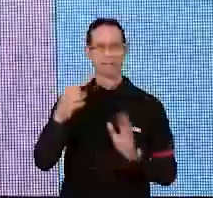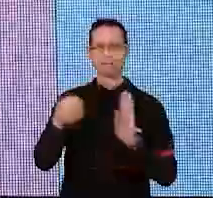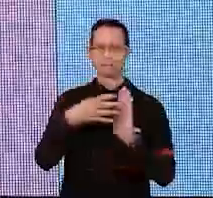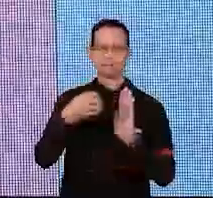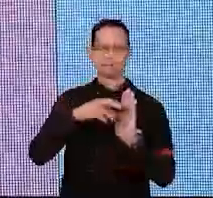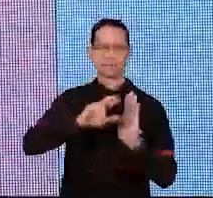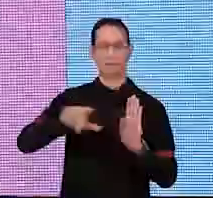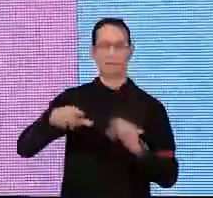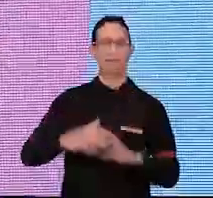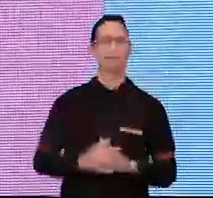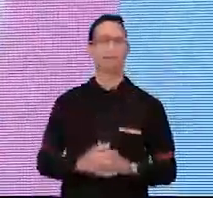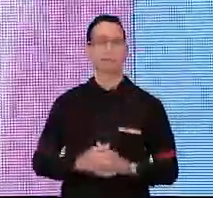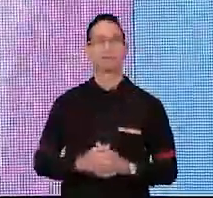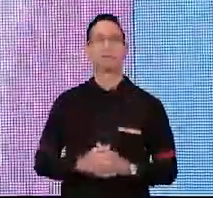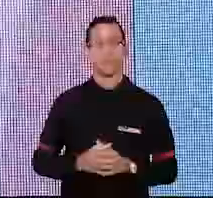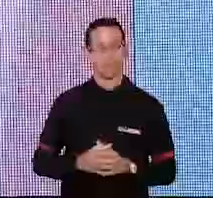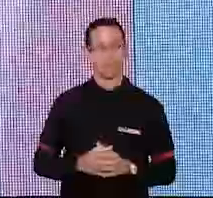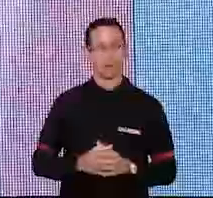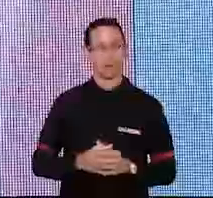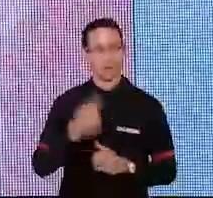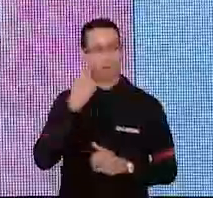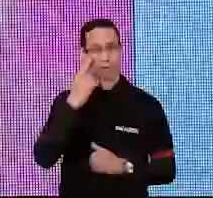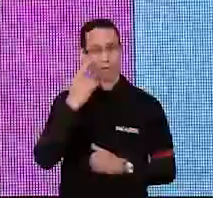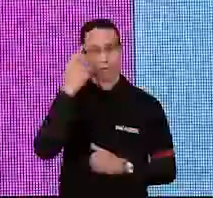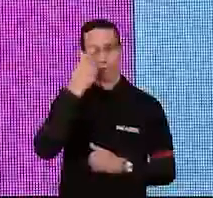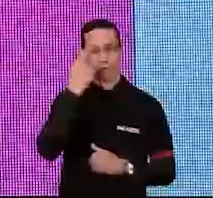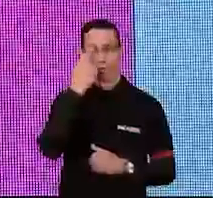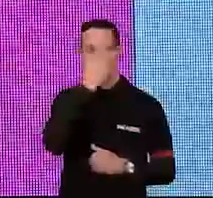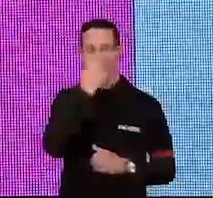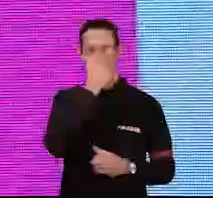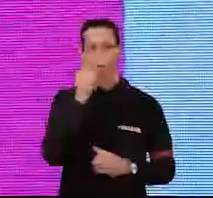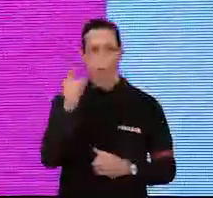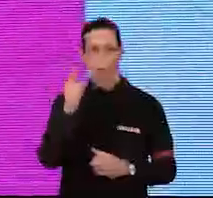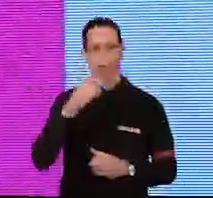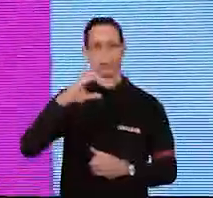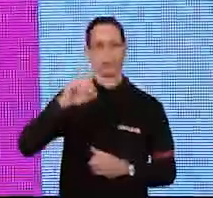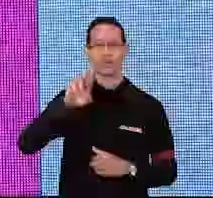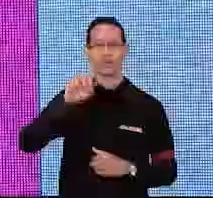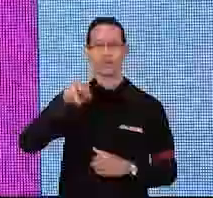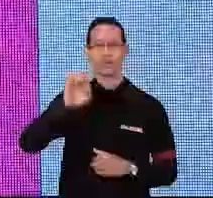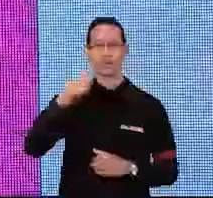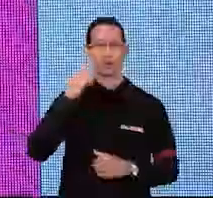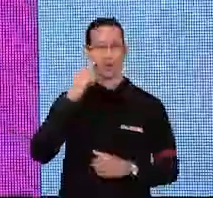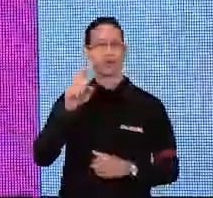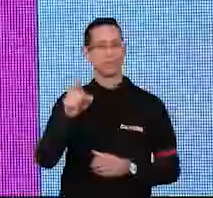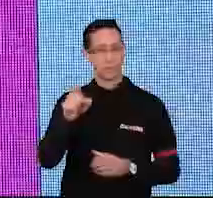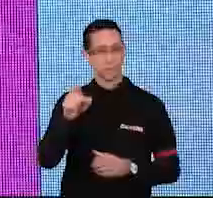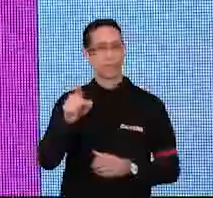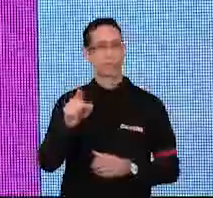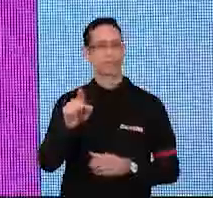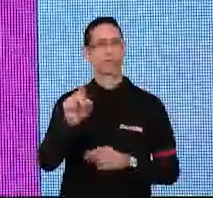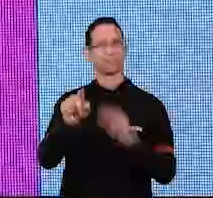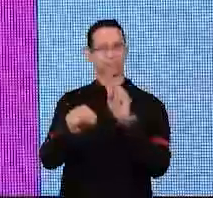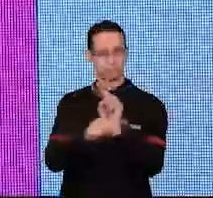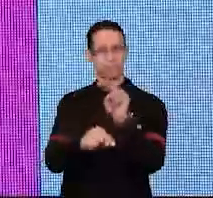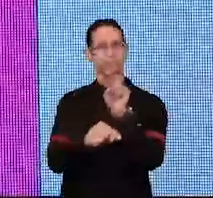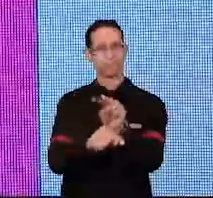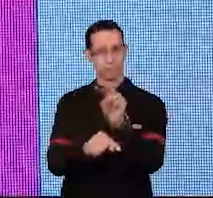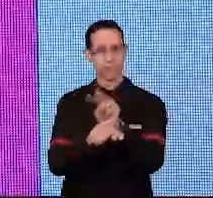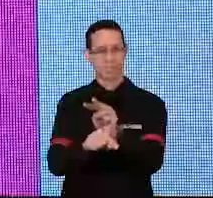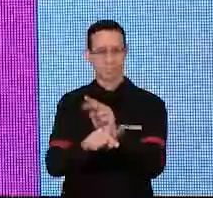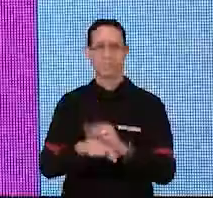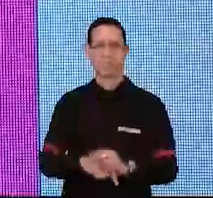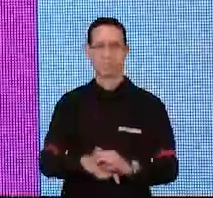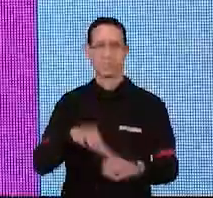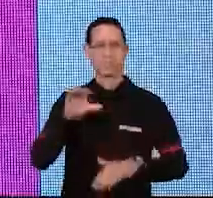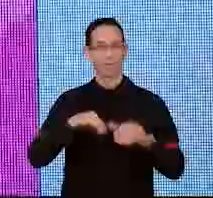fazer... Eu já chego para o cara e falo, lubrifica esse olho que ele vai ter úlcera de córnea, né? Porque às vezes a gente fica focando tanto na orelha e ele volta, a gente